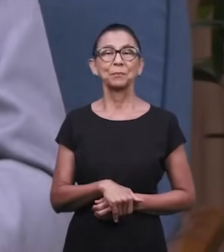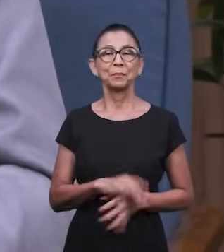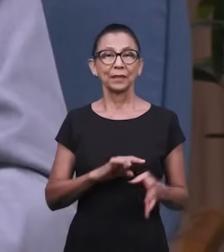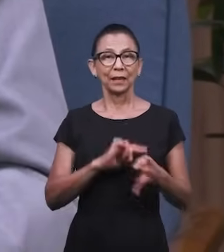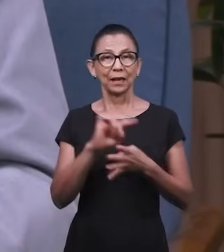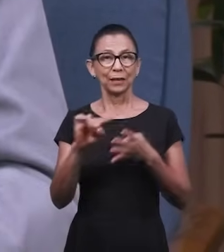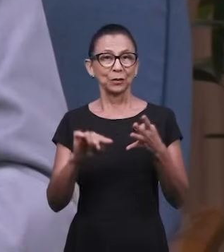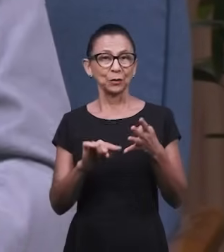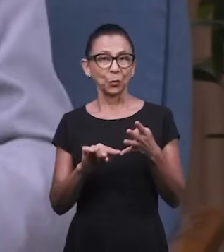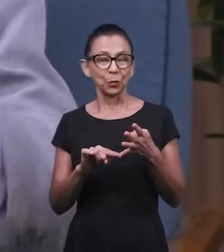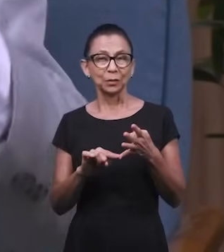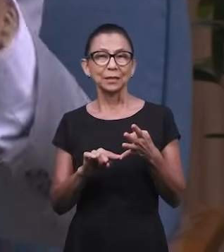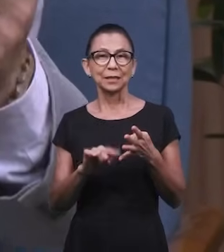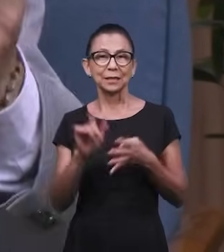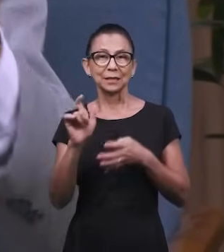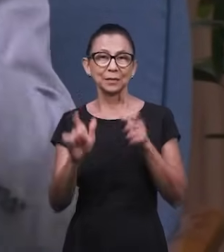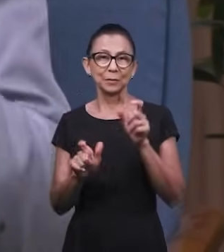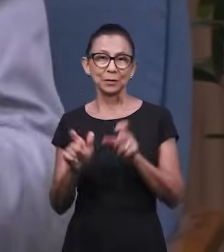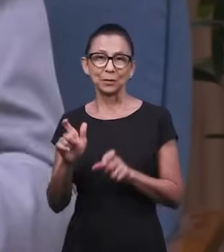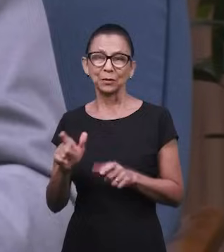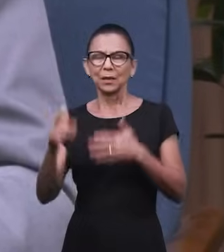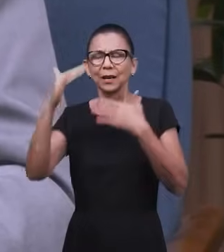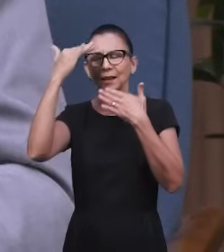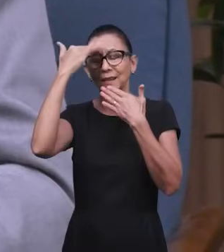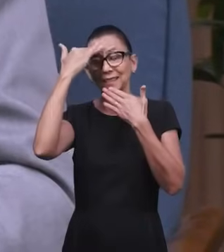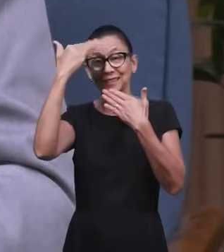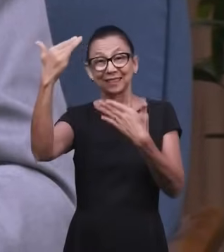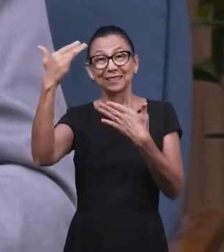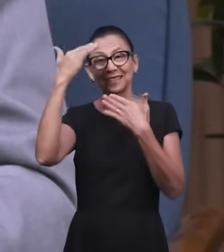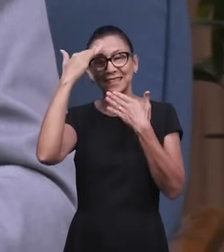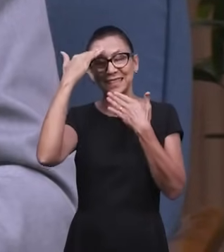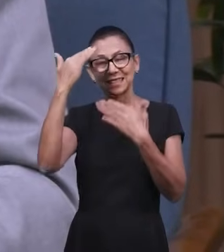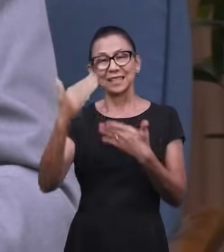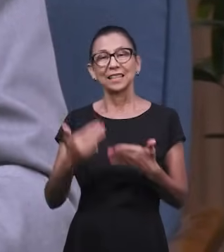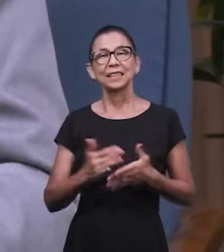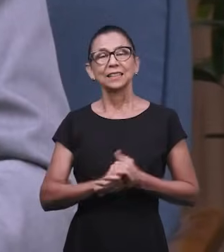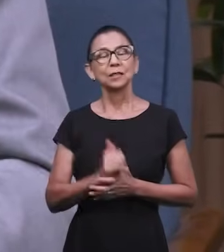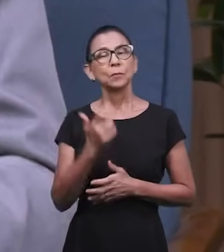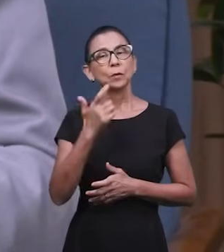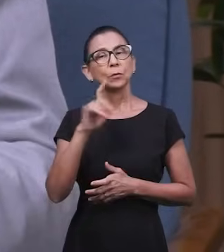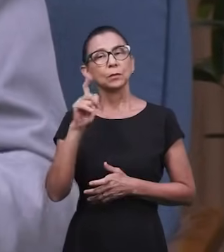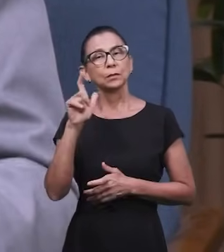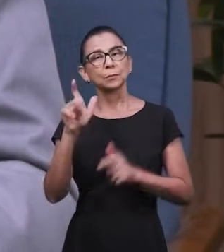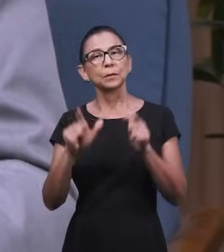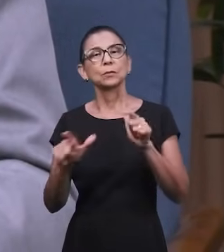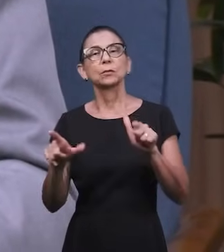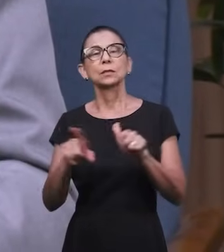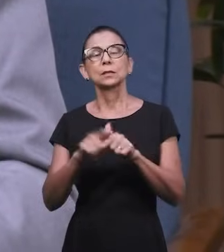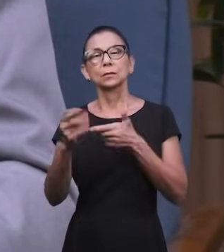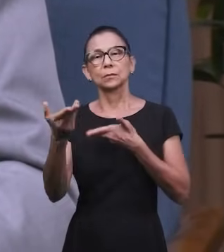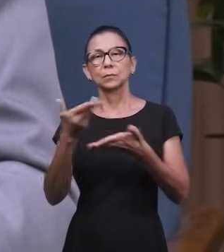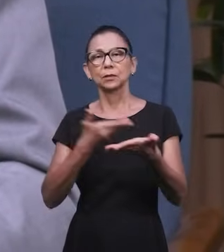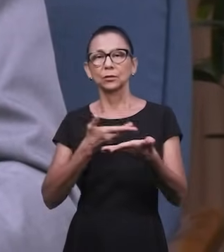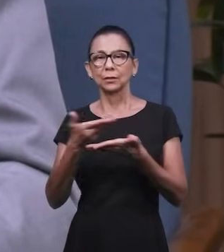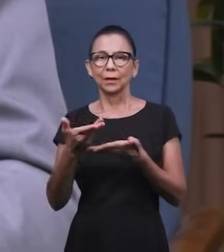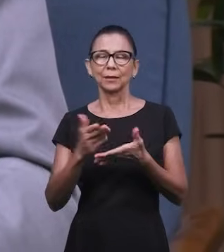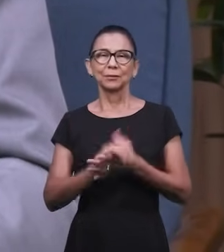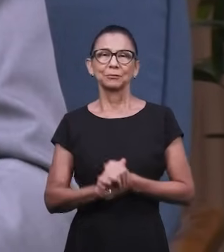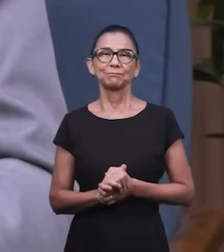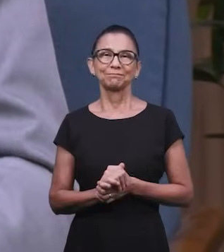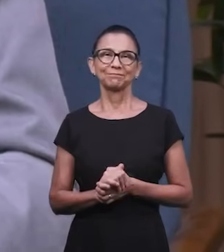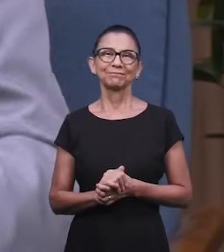e o Alexandre e todos os demais que mandaram as suas participações para nós. É uma alegria receber a participação de